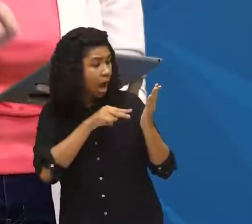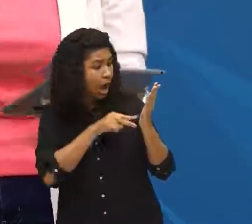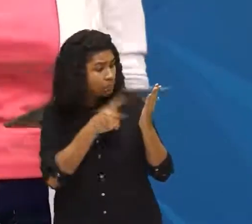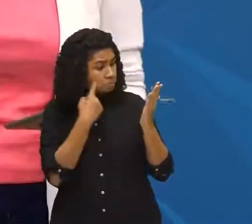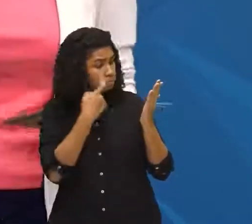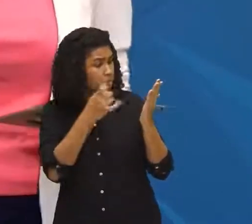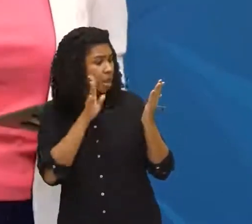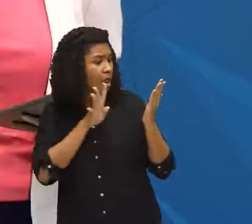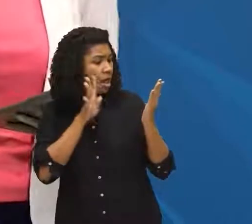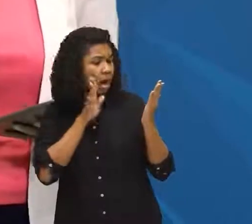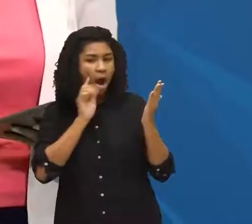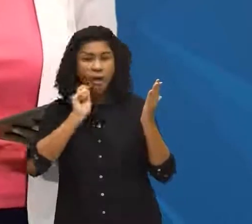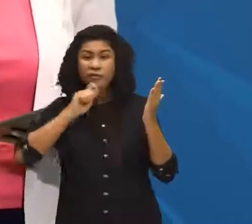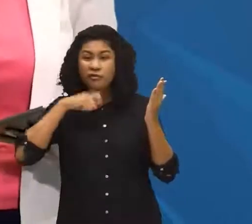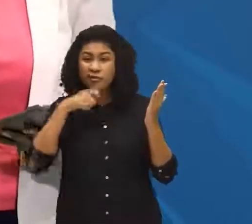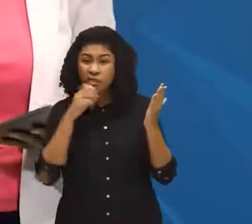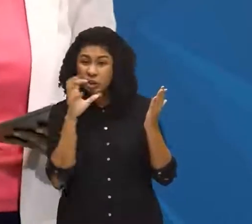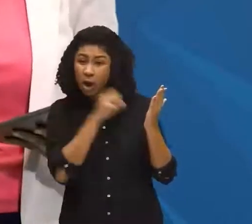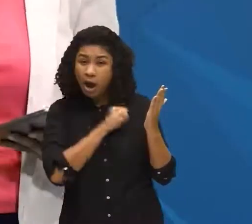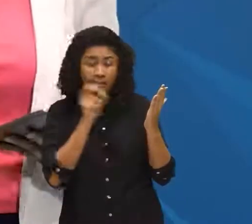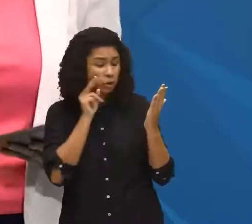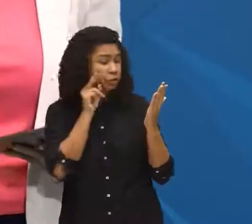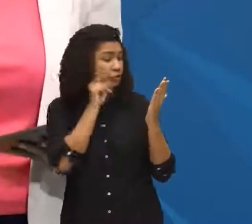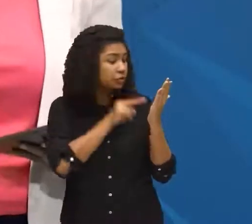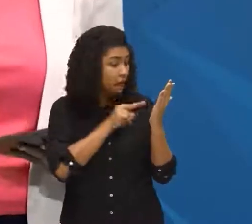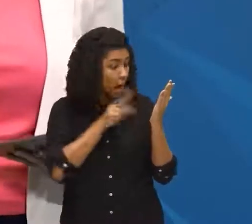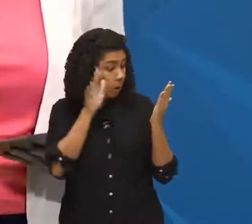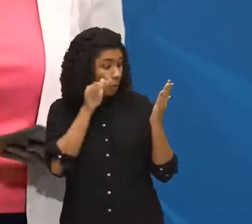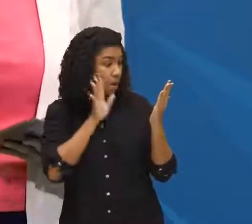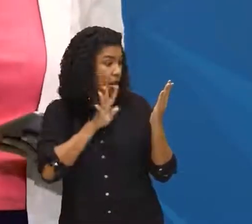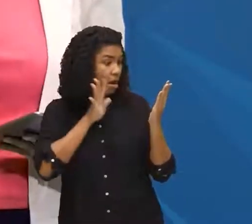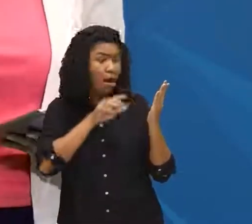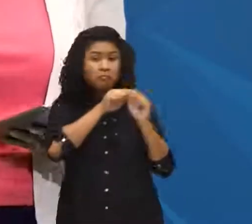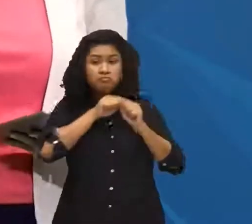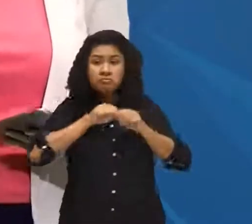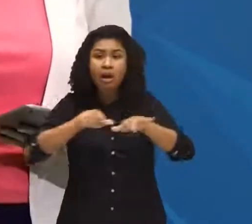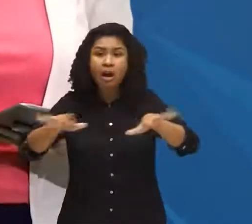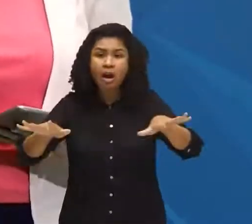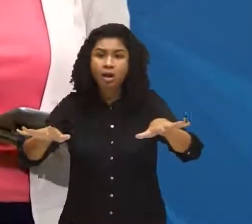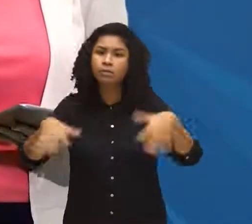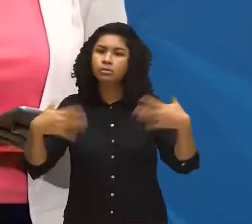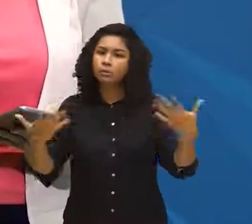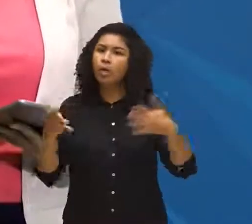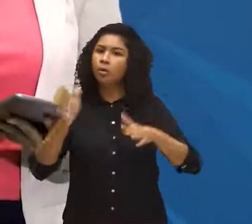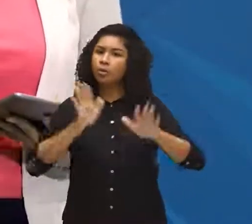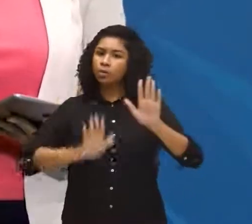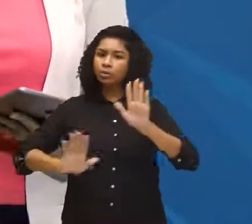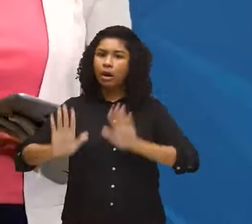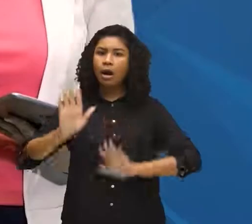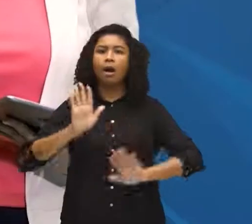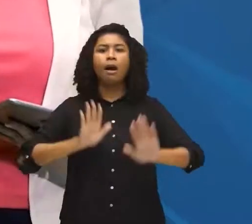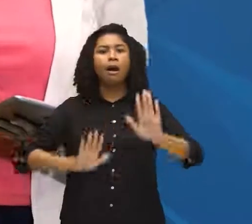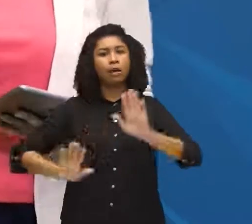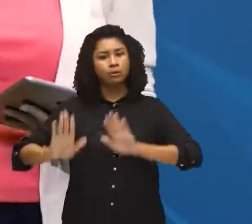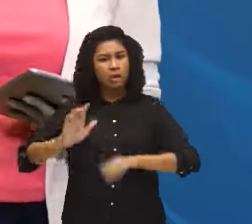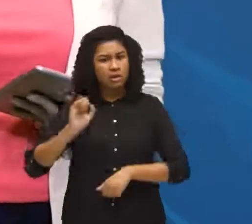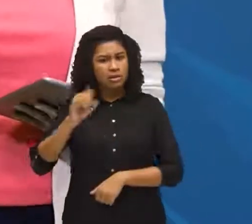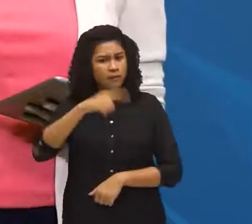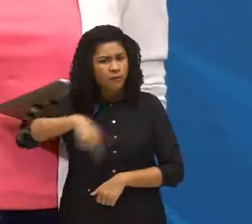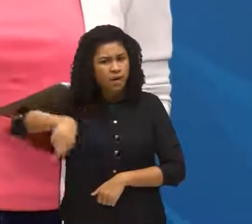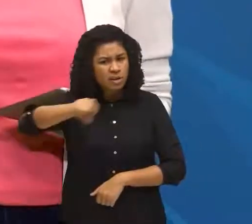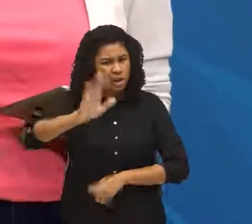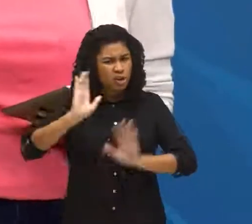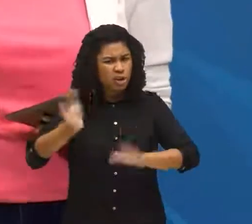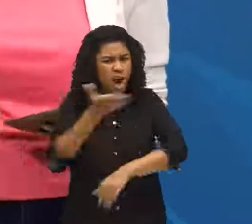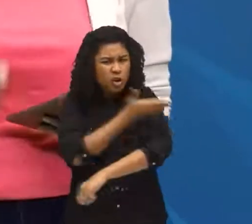bem rapidinho, achou curioso, acha que vai chocar e já sai compartilhando. Então, cuidado, tá, gente? Se você tem o hábito de